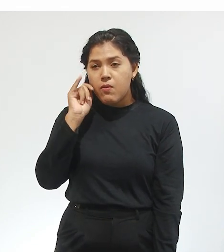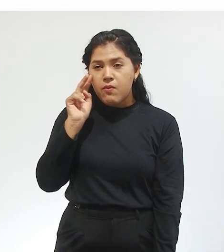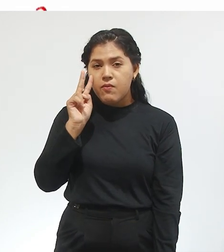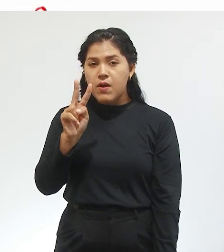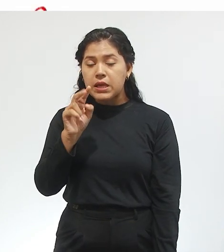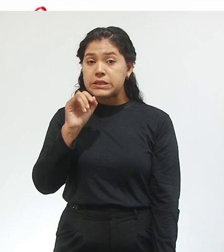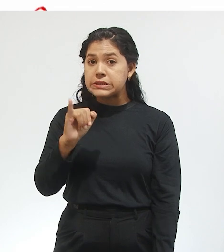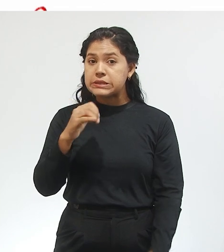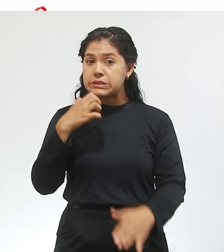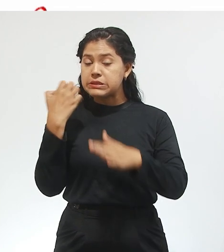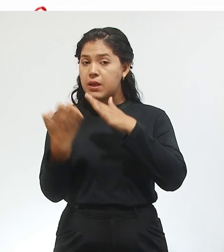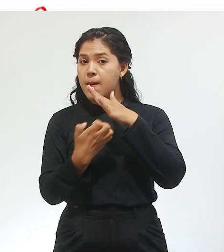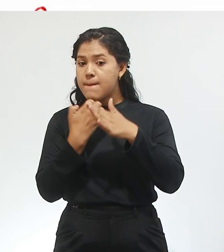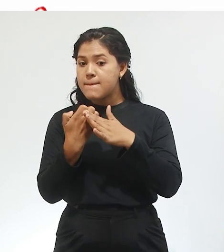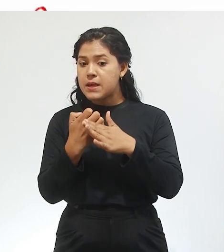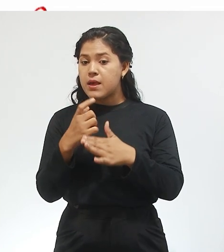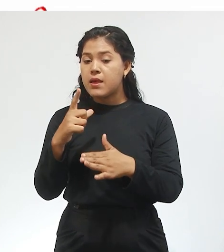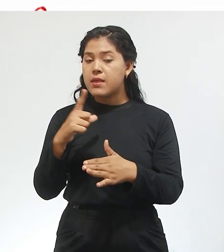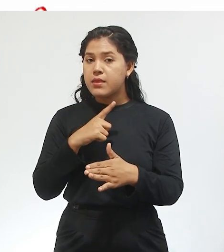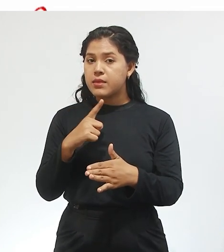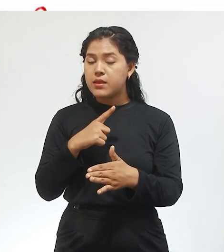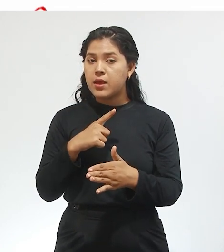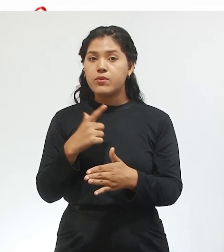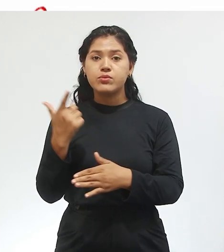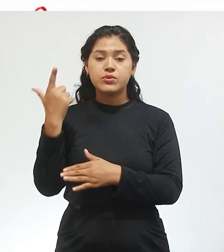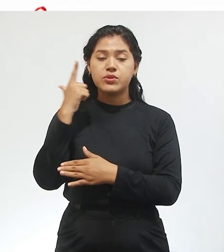empresa teve lucro,